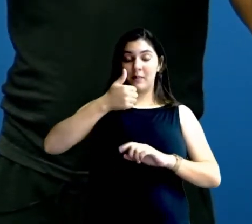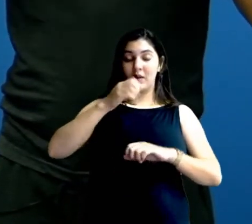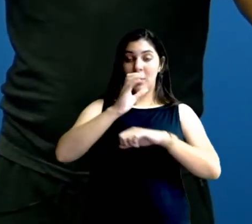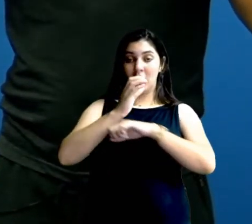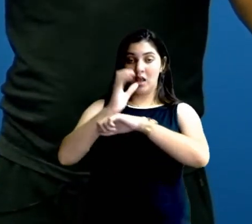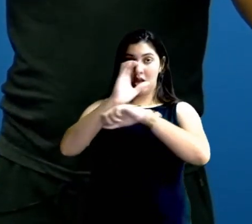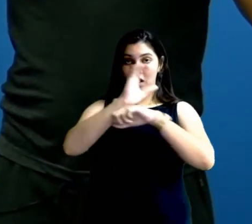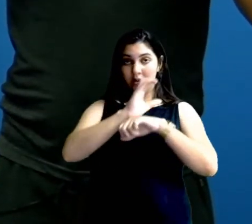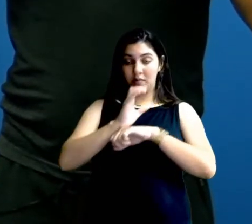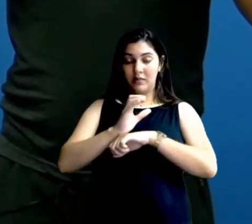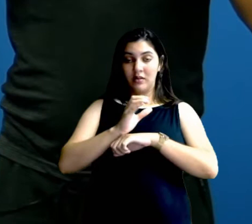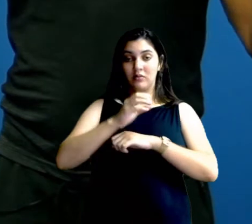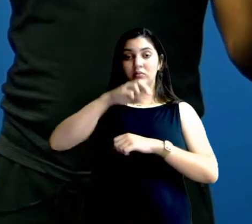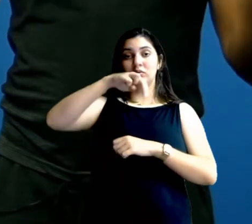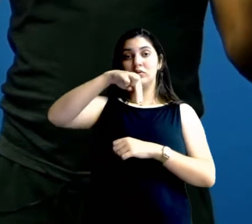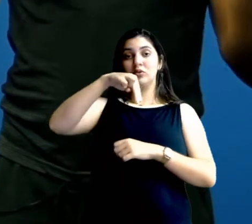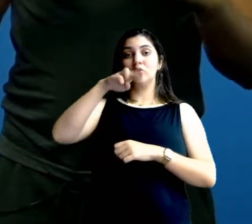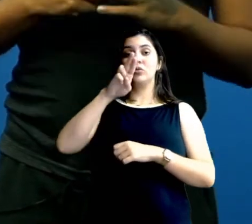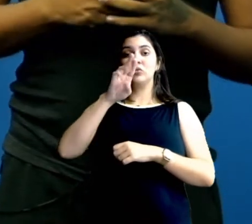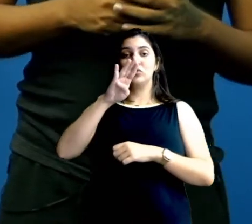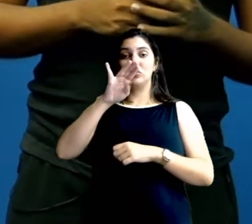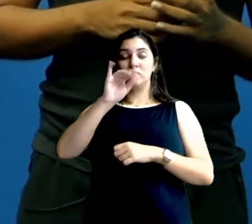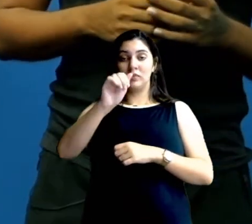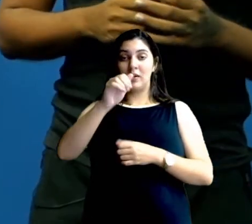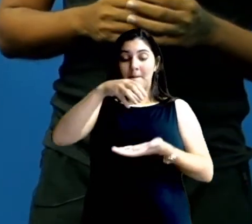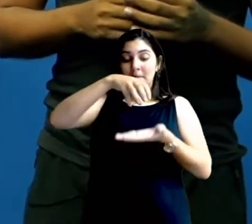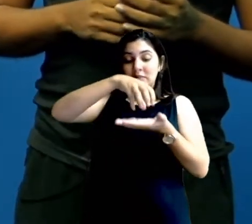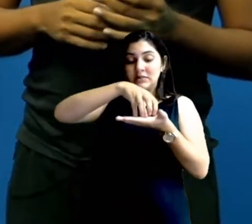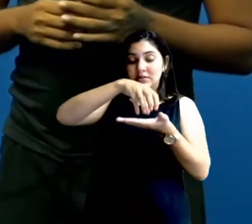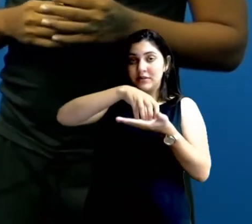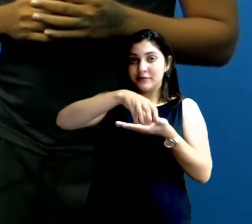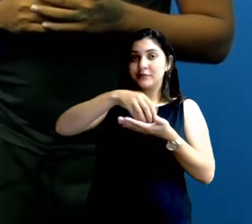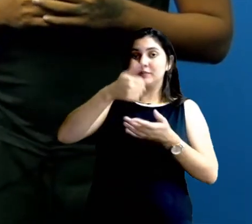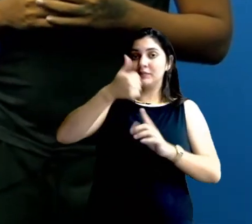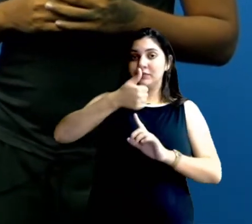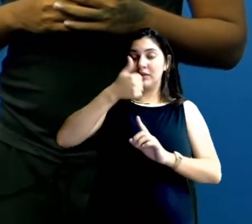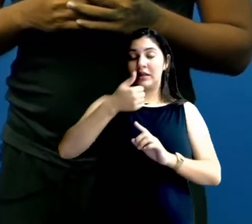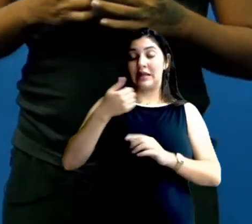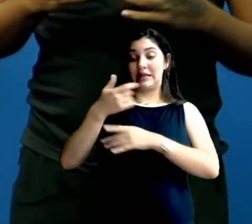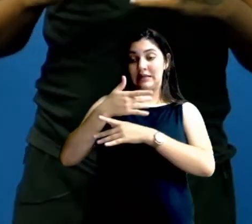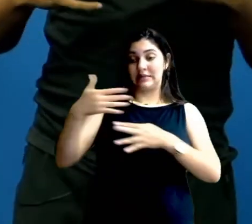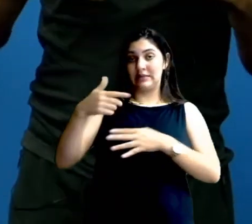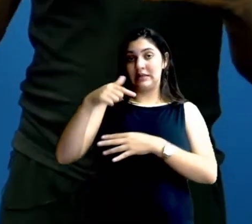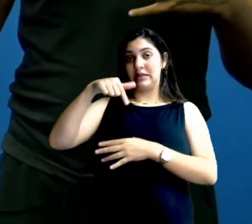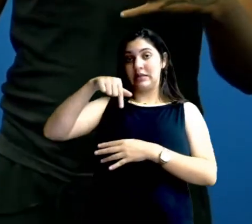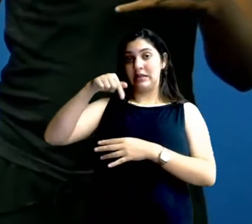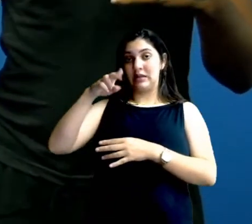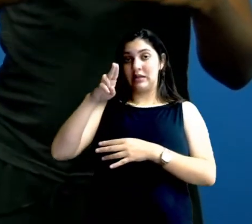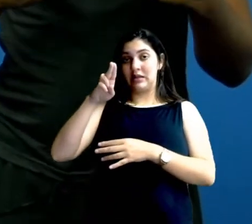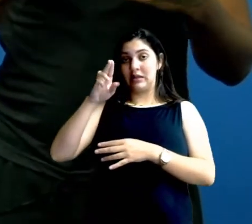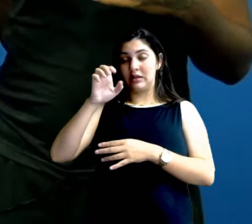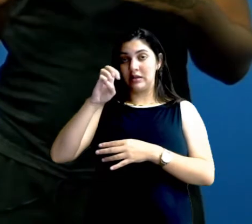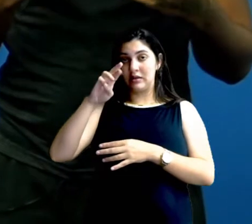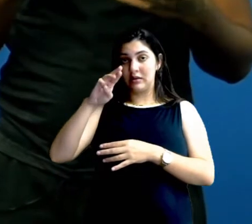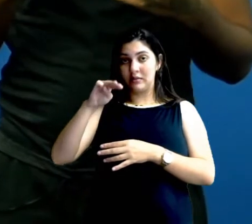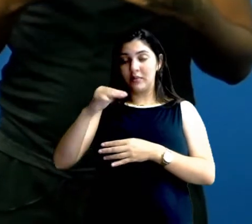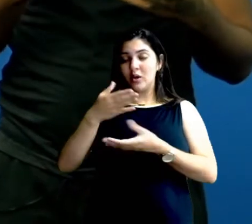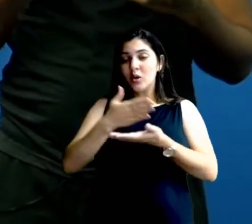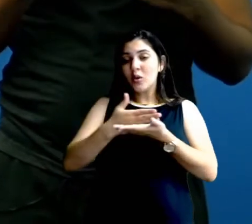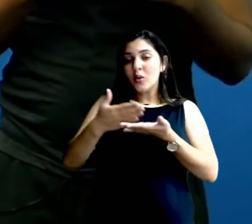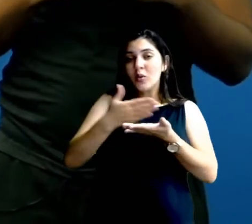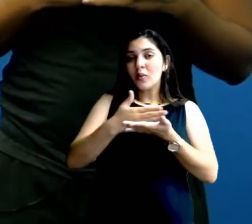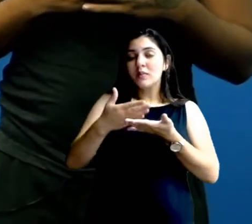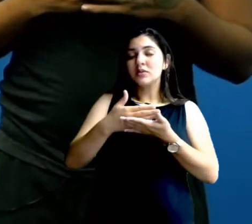Núbia tá o primeiro Centro Social Danúbia E aí a cidade de kerma ela começou a desenvolver a partir de